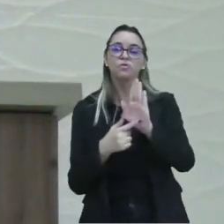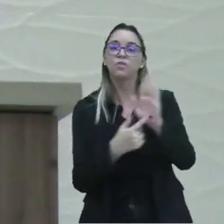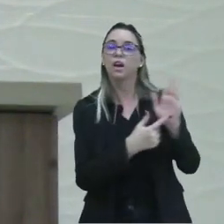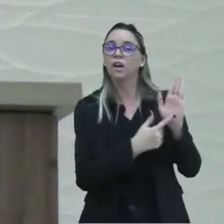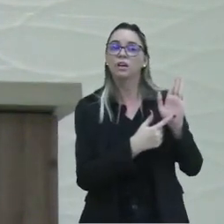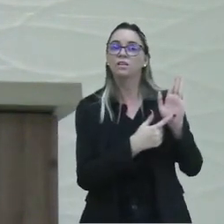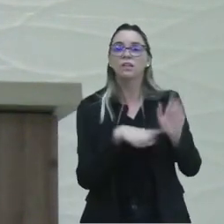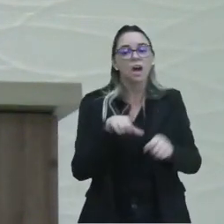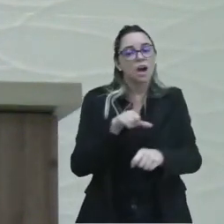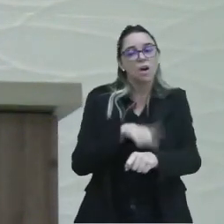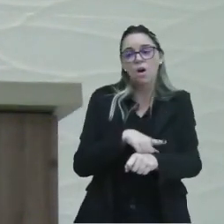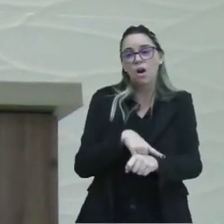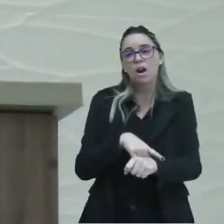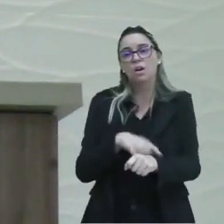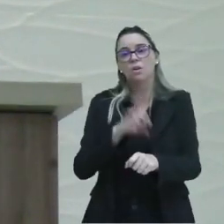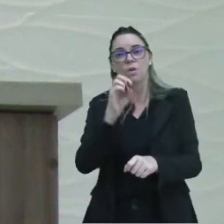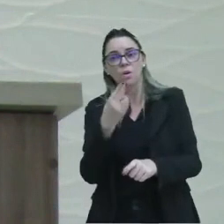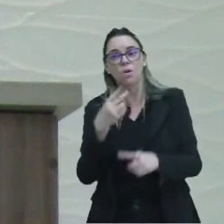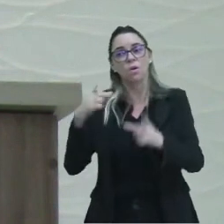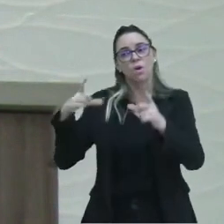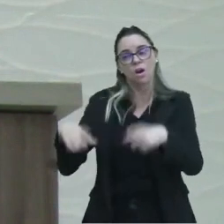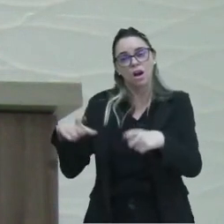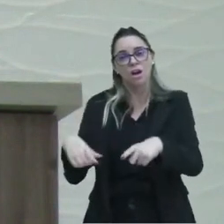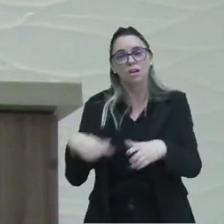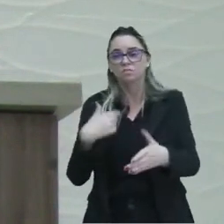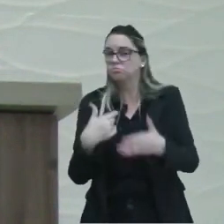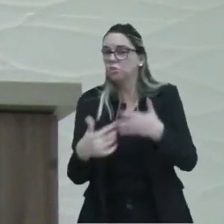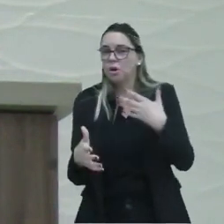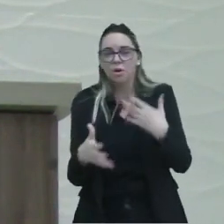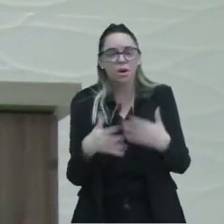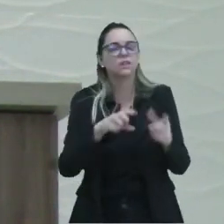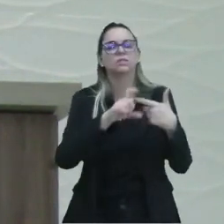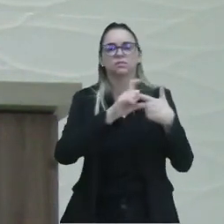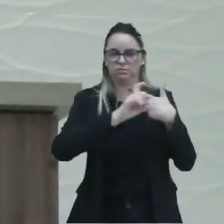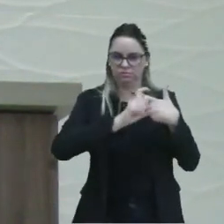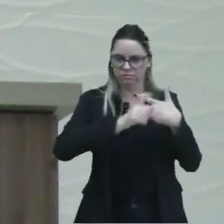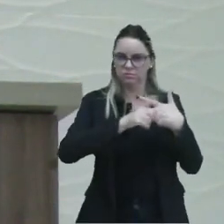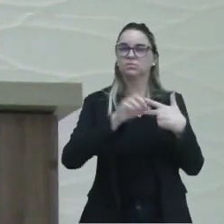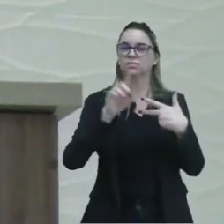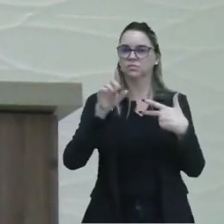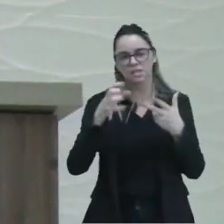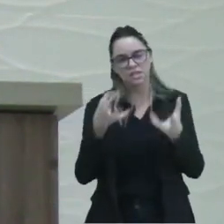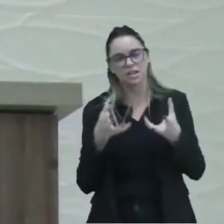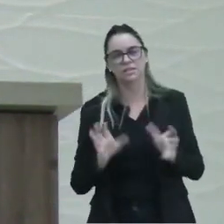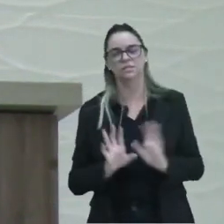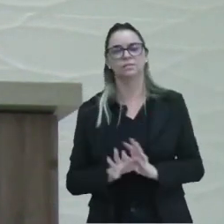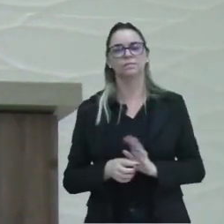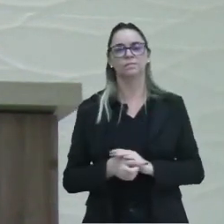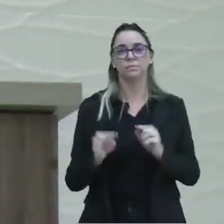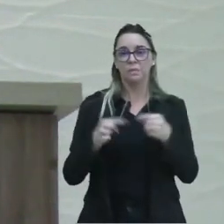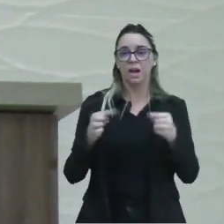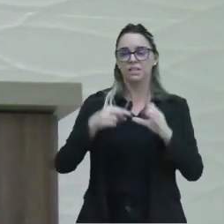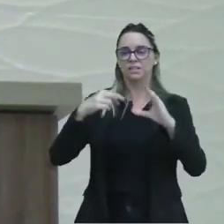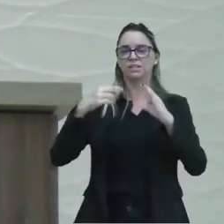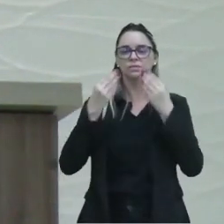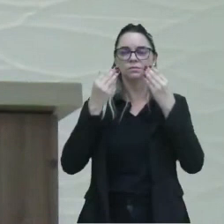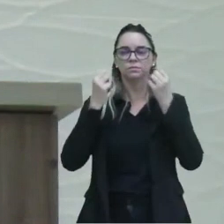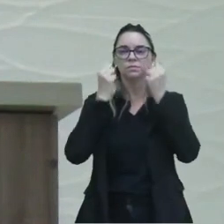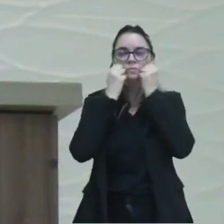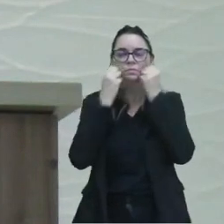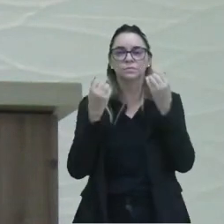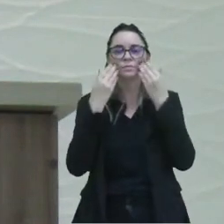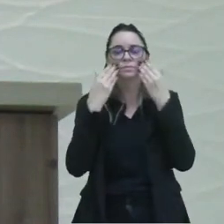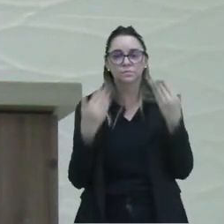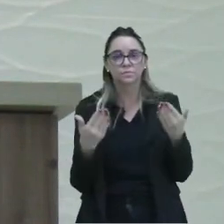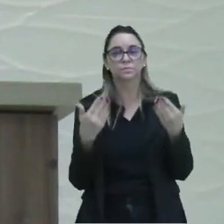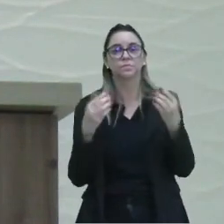hora e no local que o Poder Executivo quiser. Agora, a audiência pública, ela tem que ser feita nessa casa ou em qualquer outro ambiente